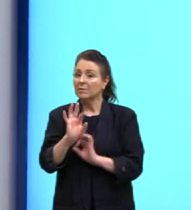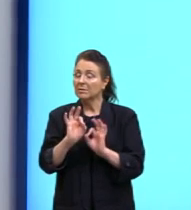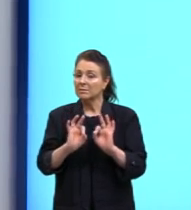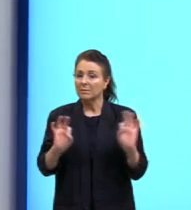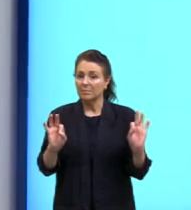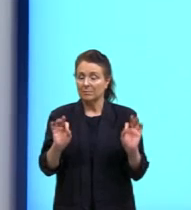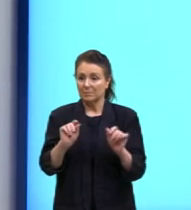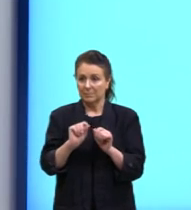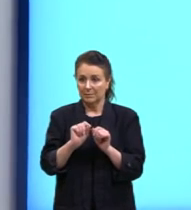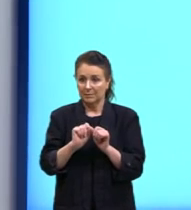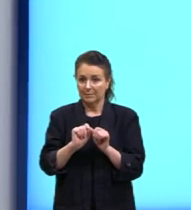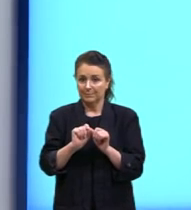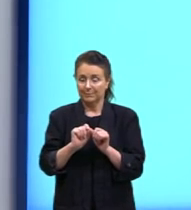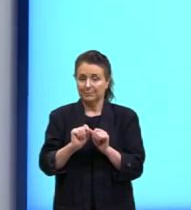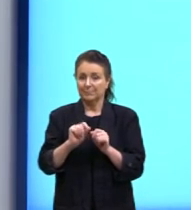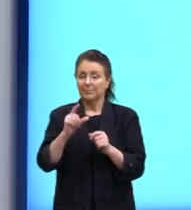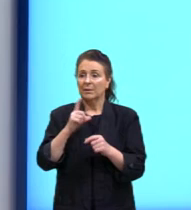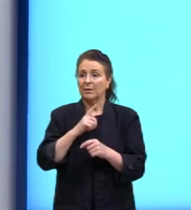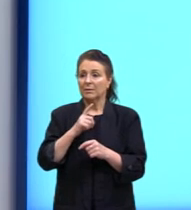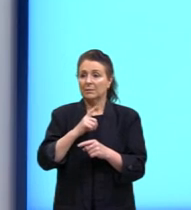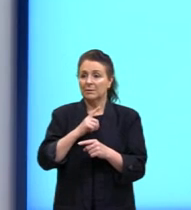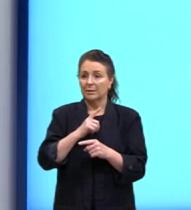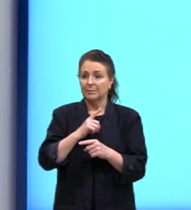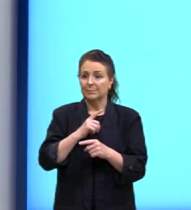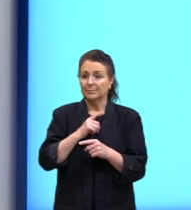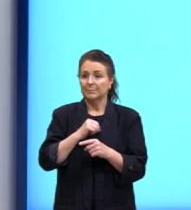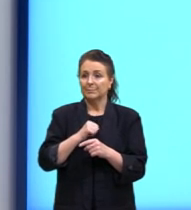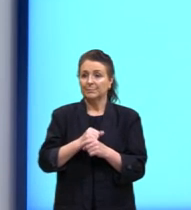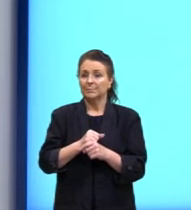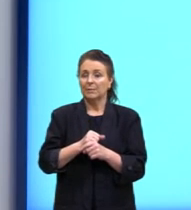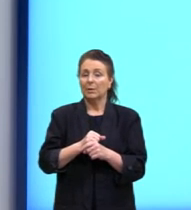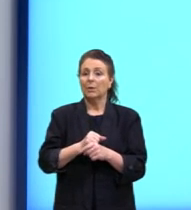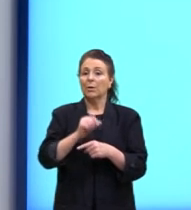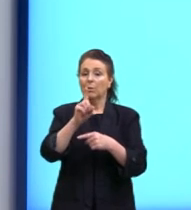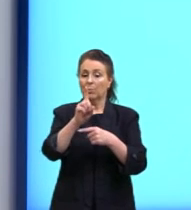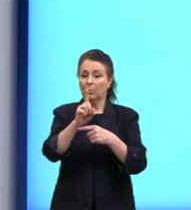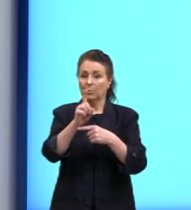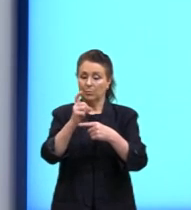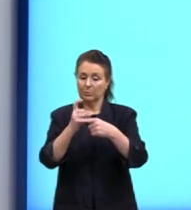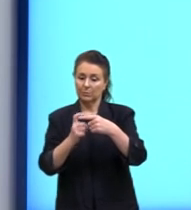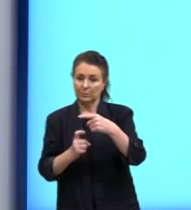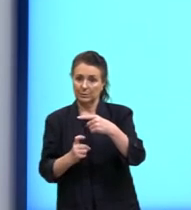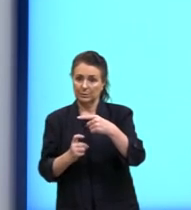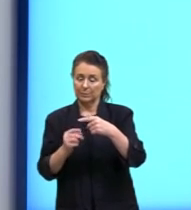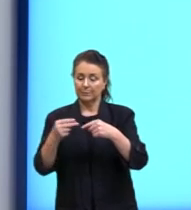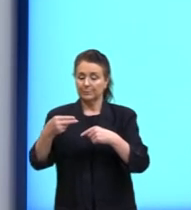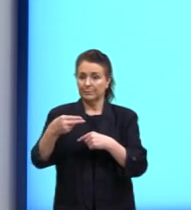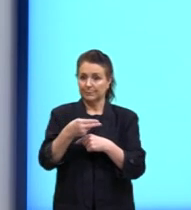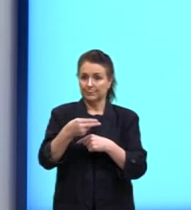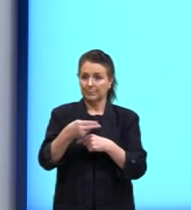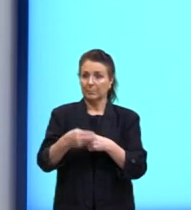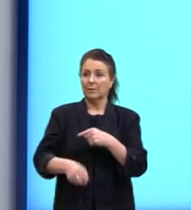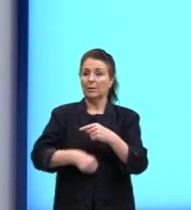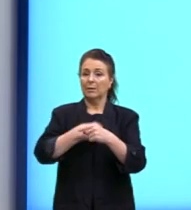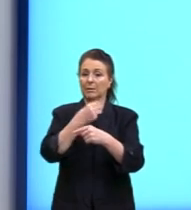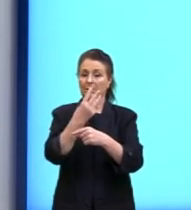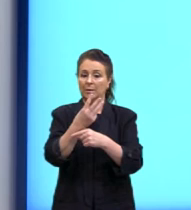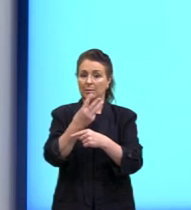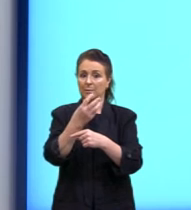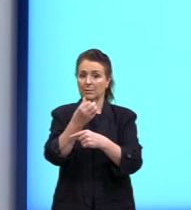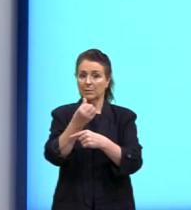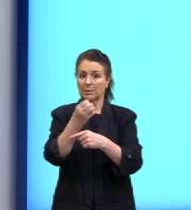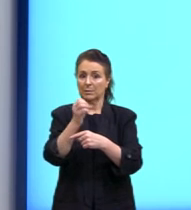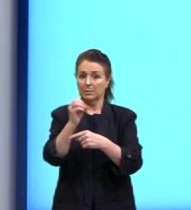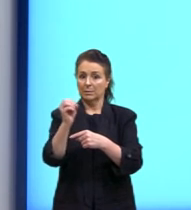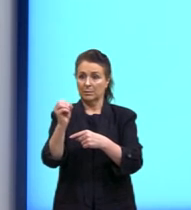né Aqui nós teríamos então que um está para x assim como o